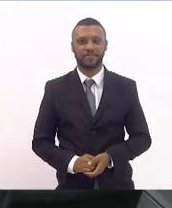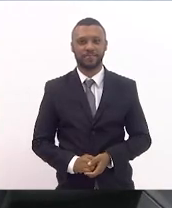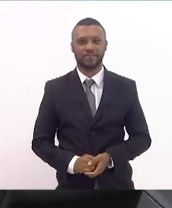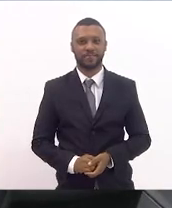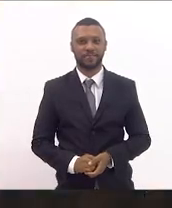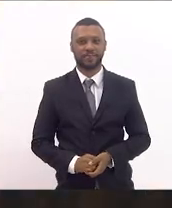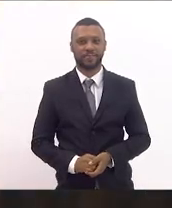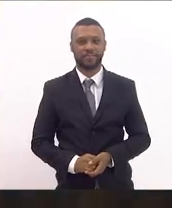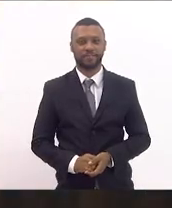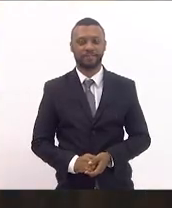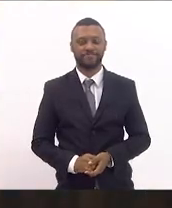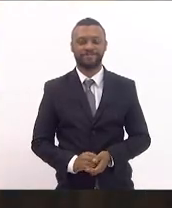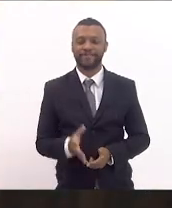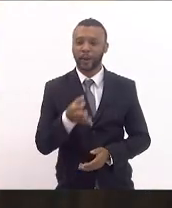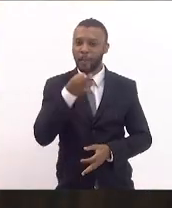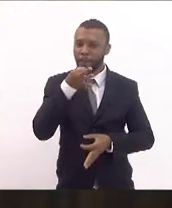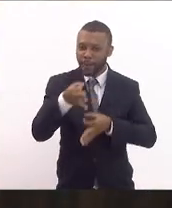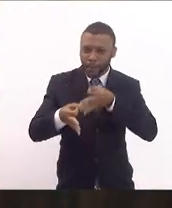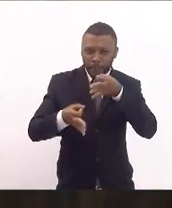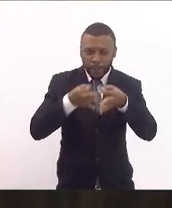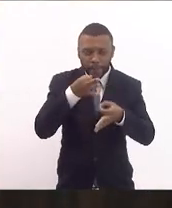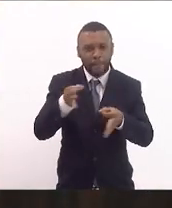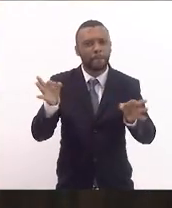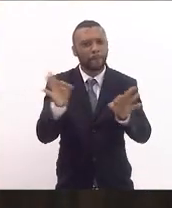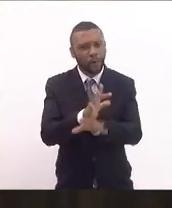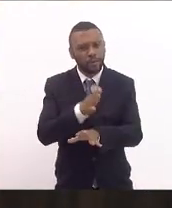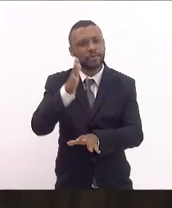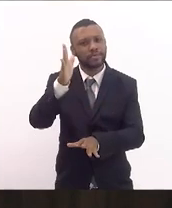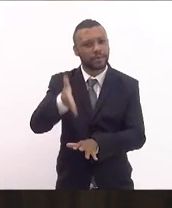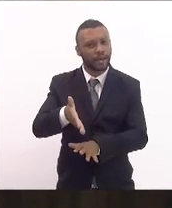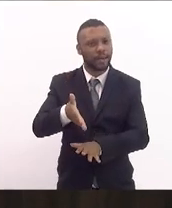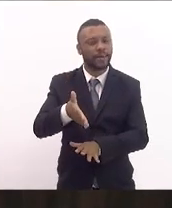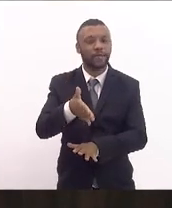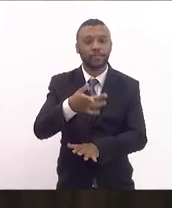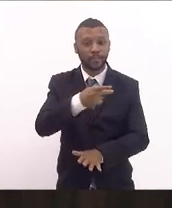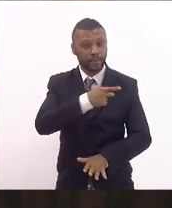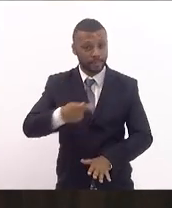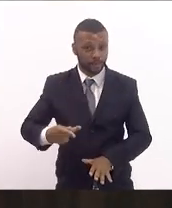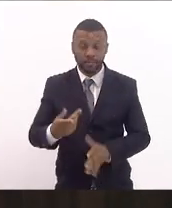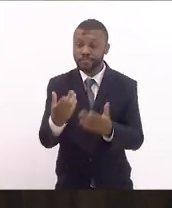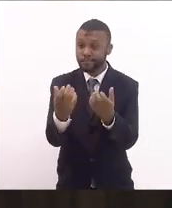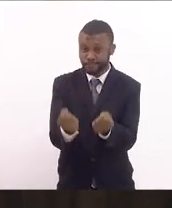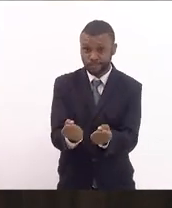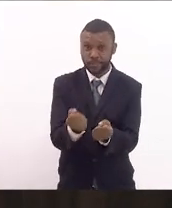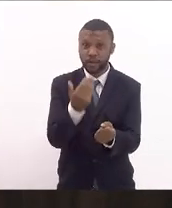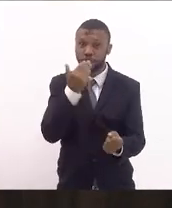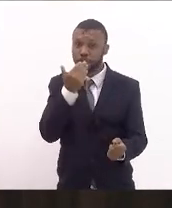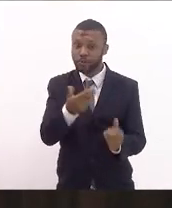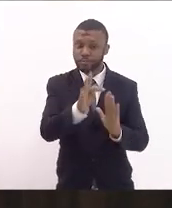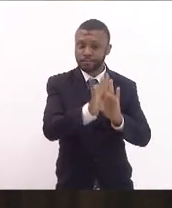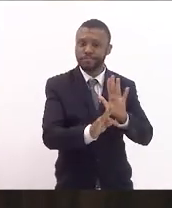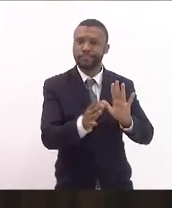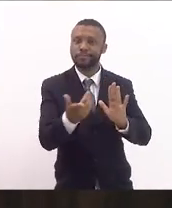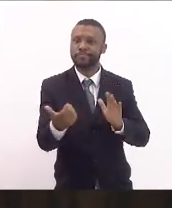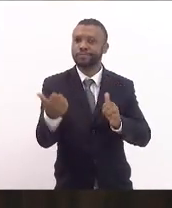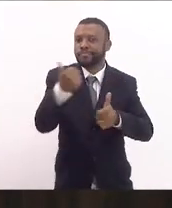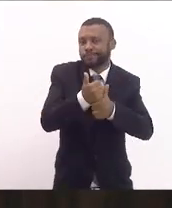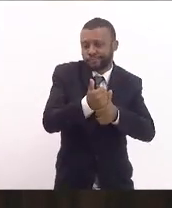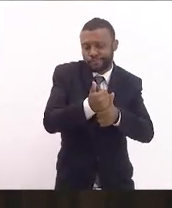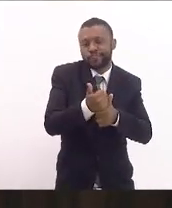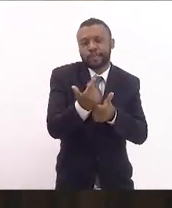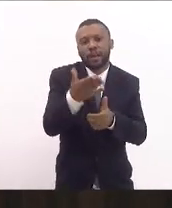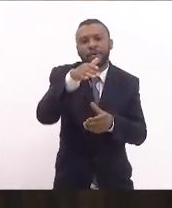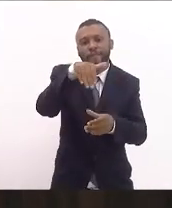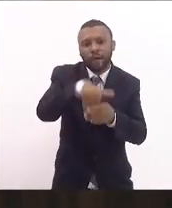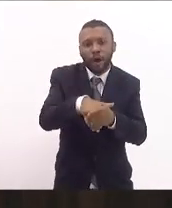e com pareceres emitidos a presença defere o pedido de forma final de redação e volta ao substitutivo